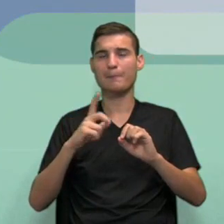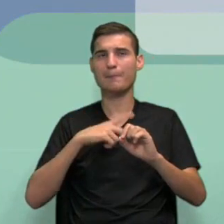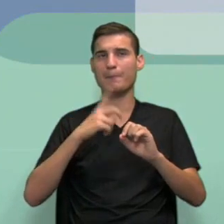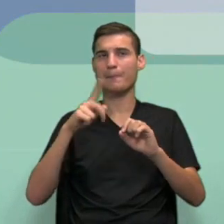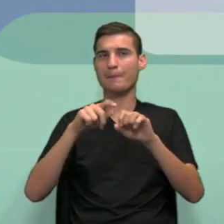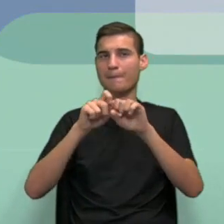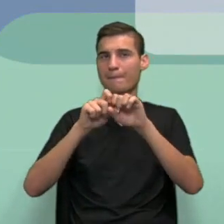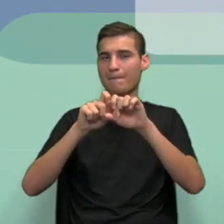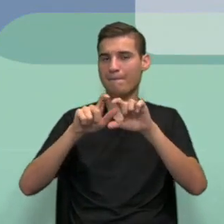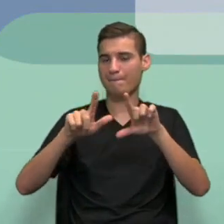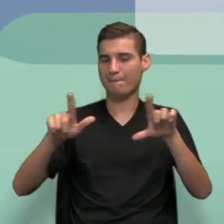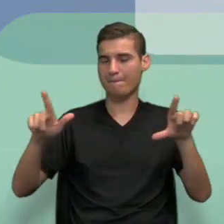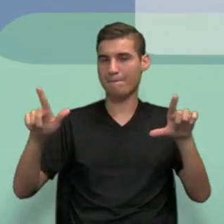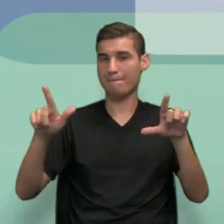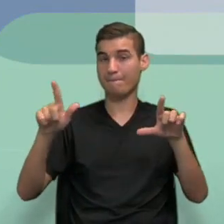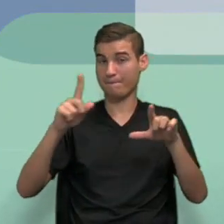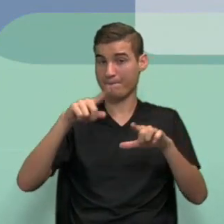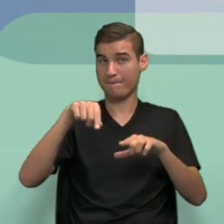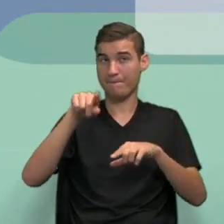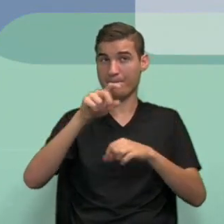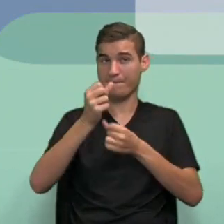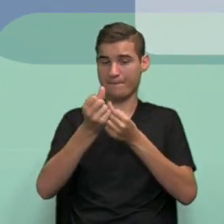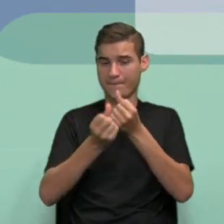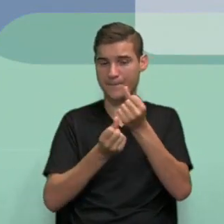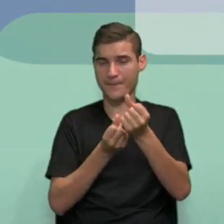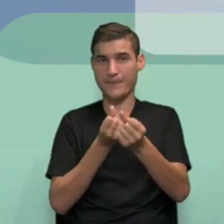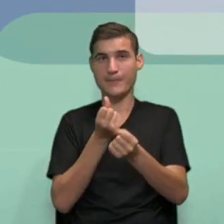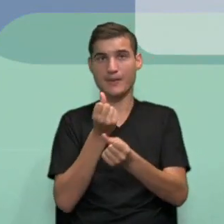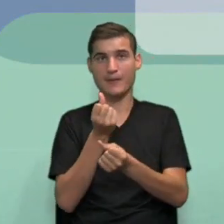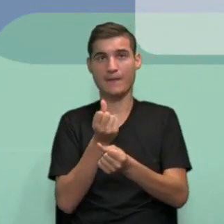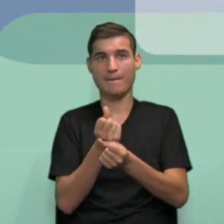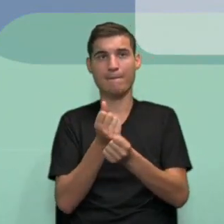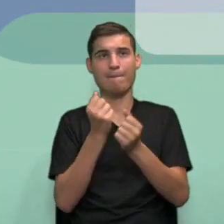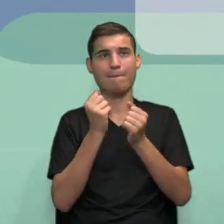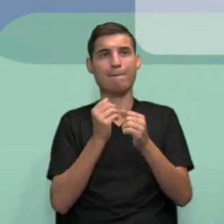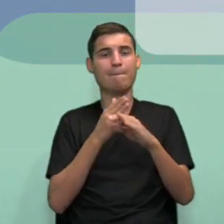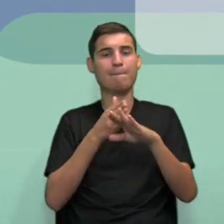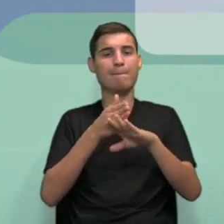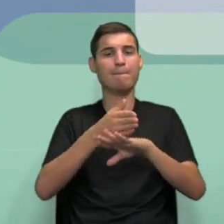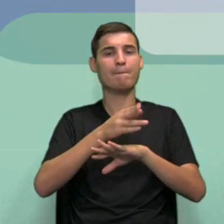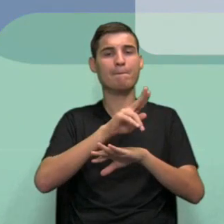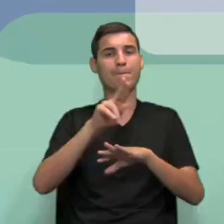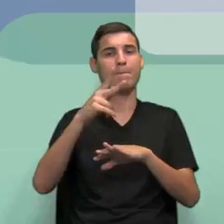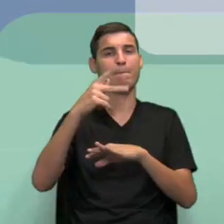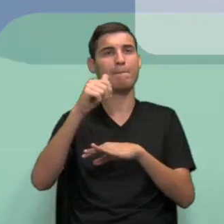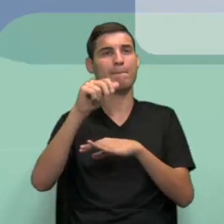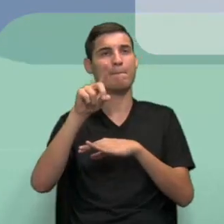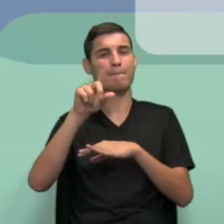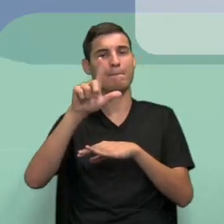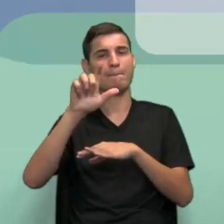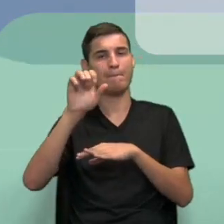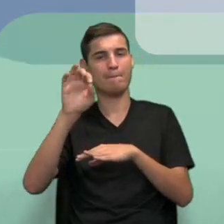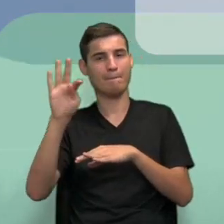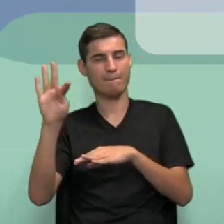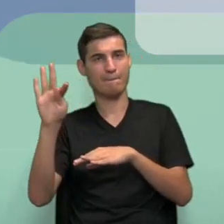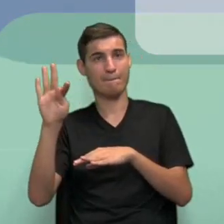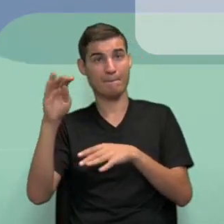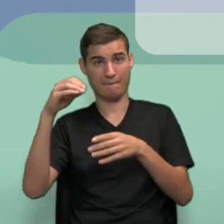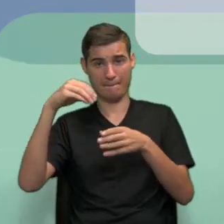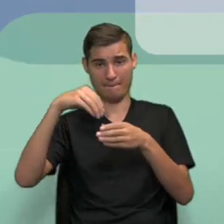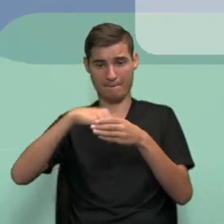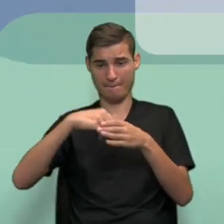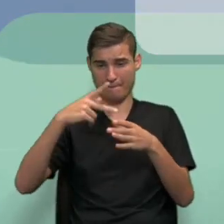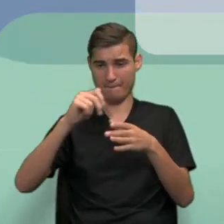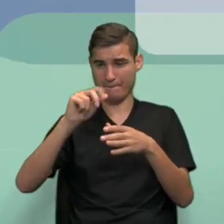com vocês durante todo o semestre um link para uma plataforma chamada Padlet. Nela você